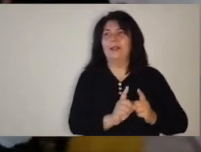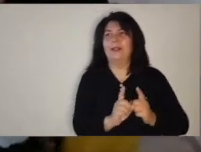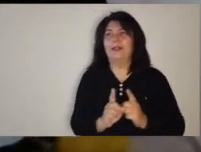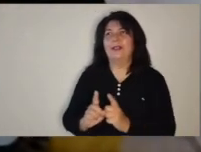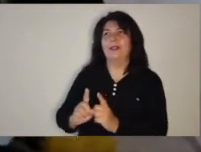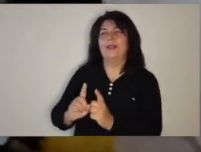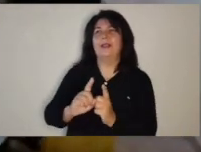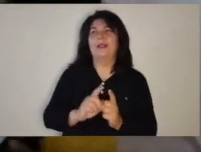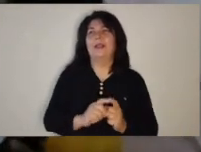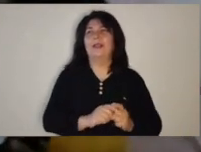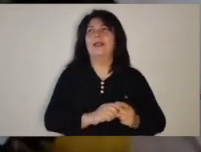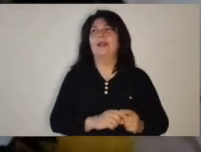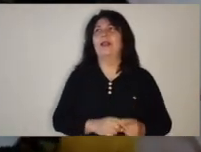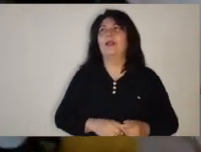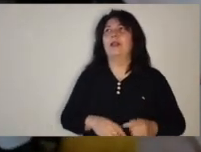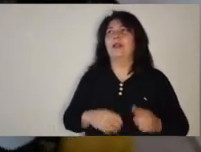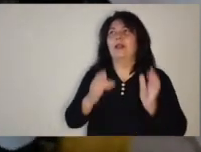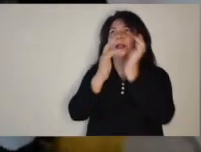vamos dançar.